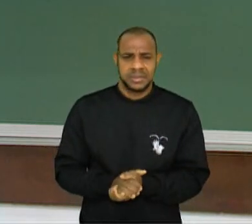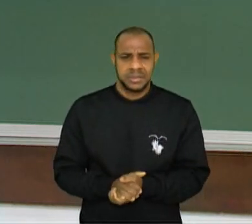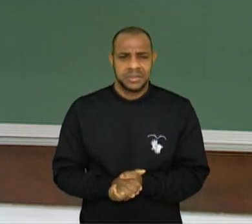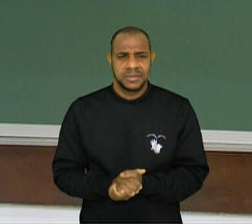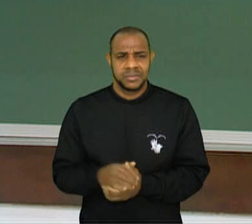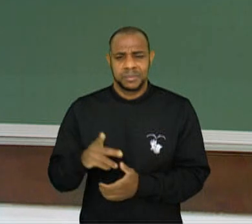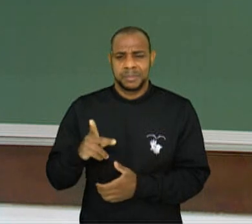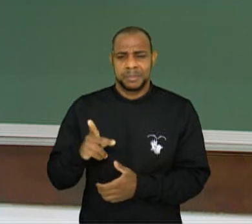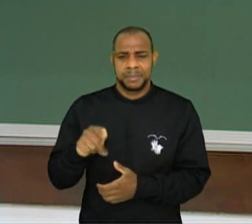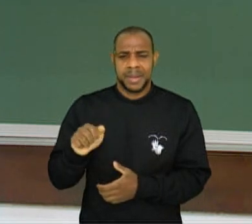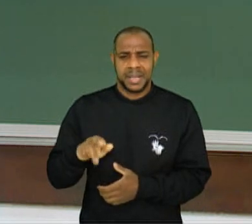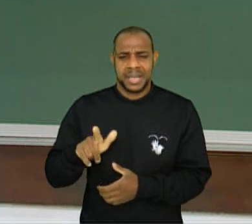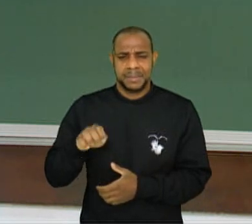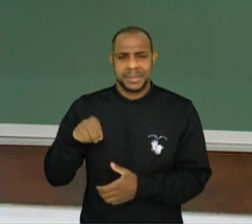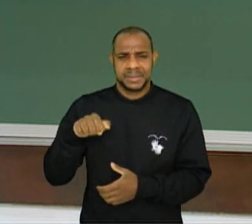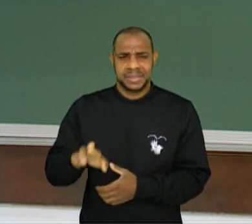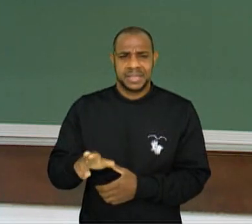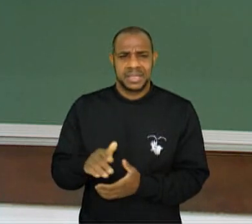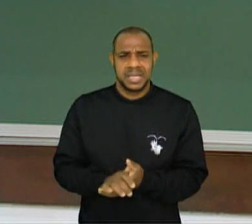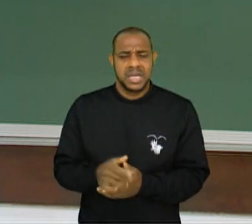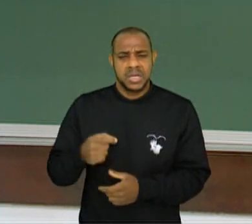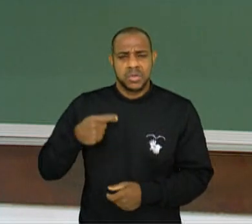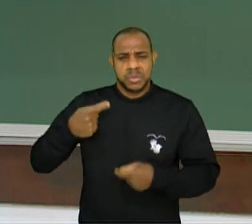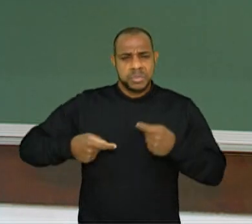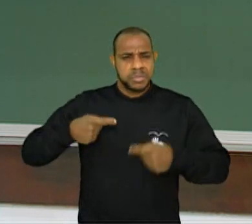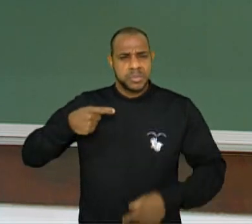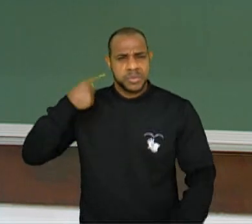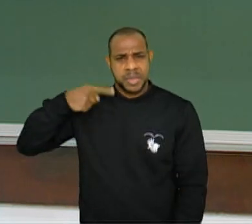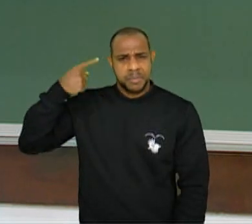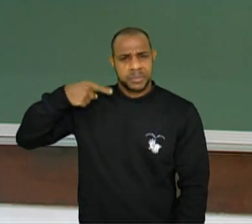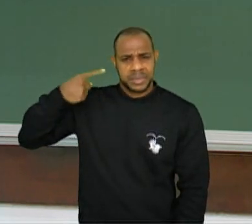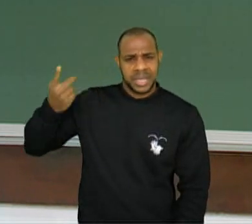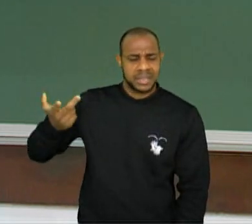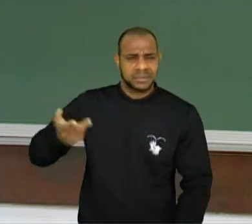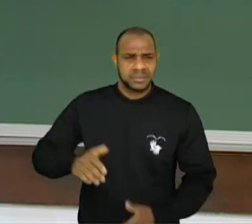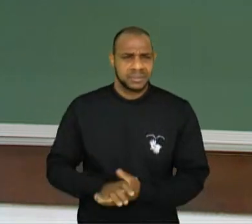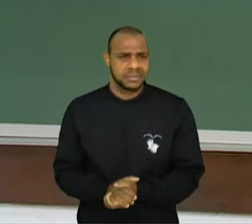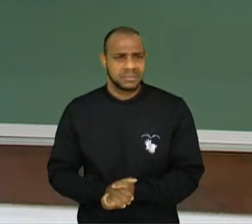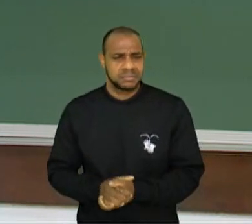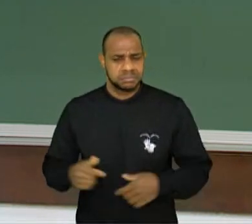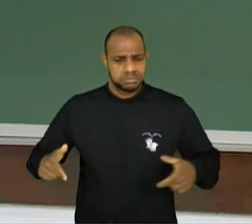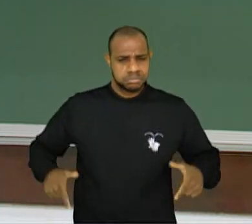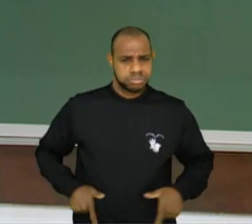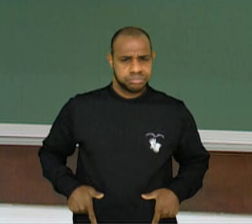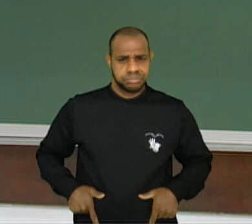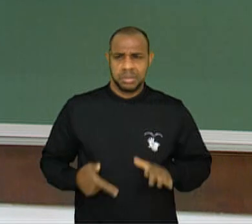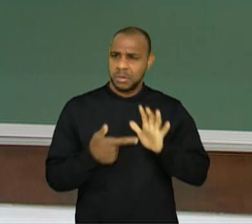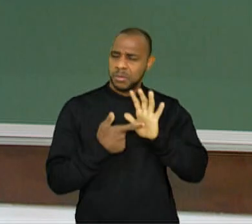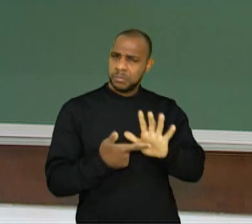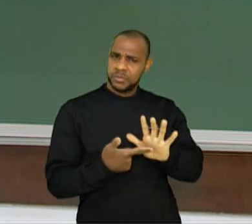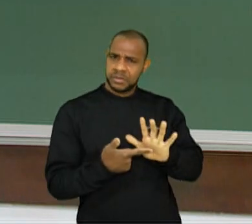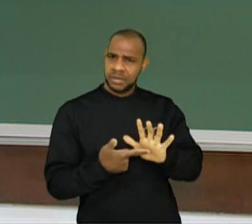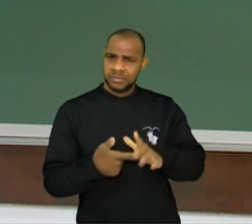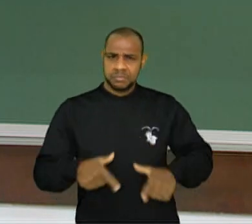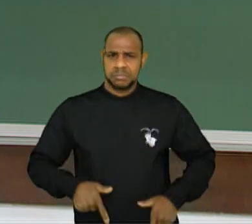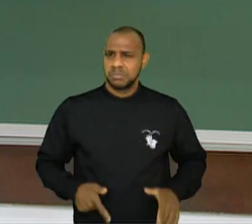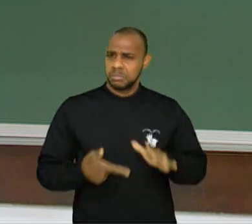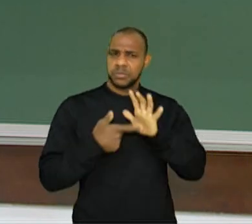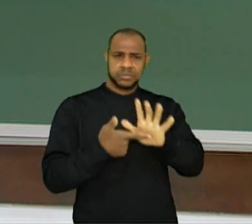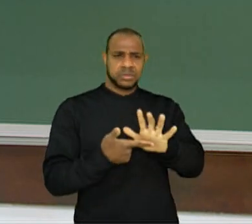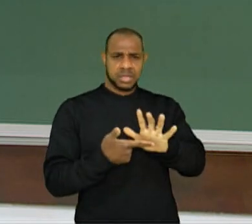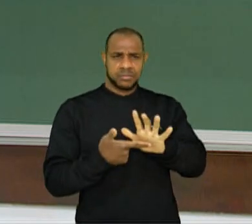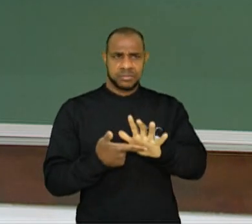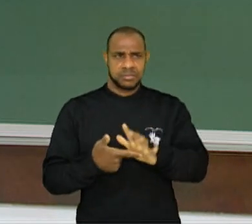ele dizia que os deputados e senadores andavam com revólveres à mostra, as armas à vista, todo mundo